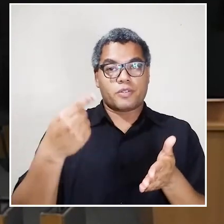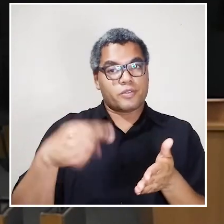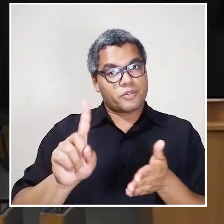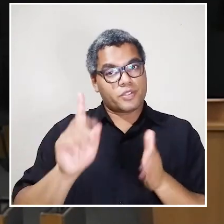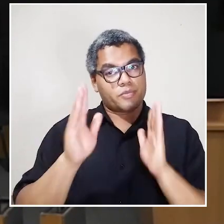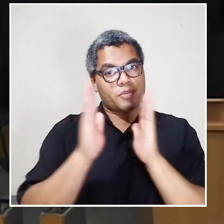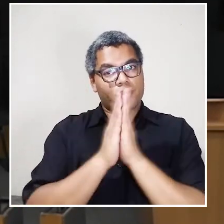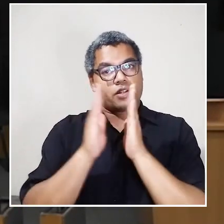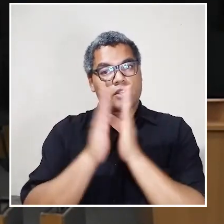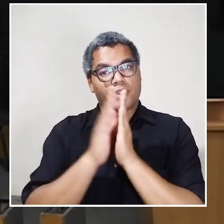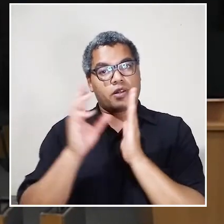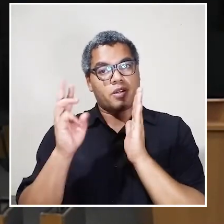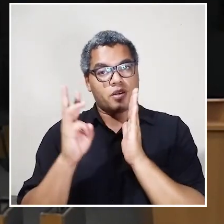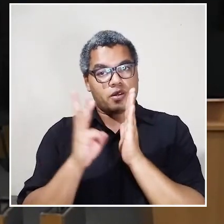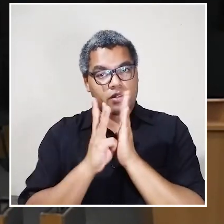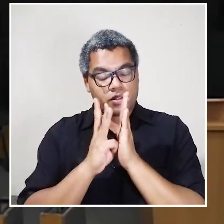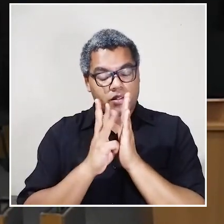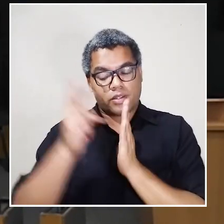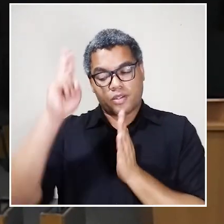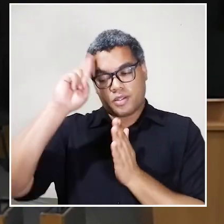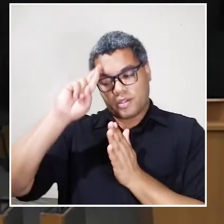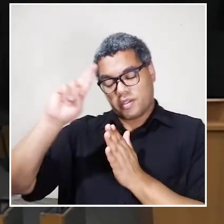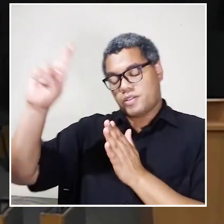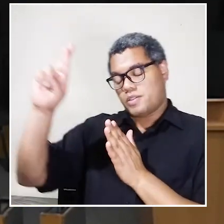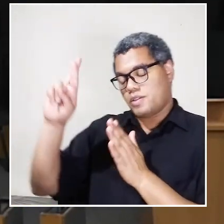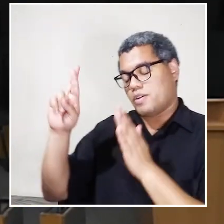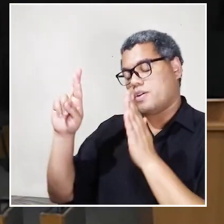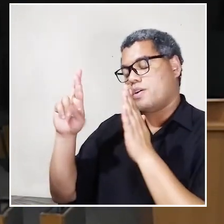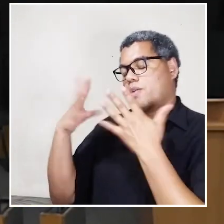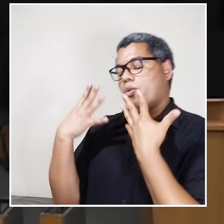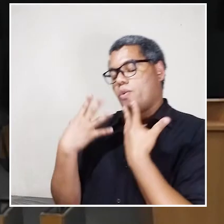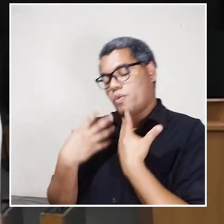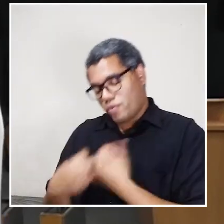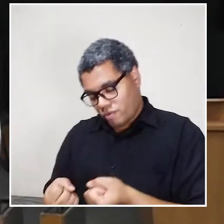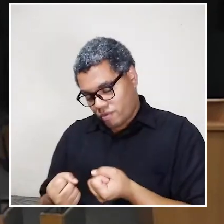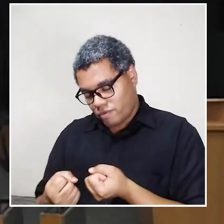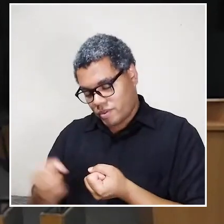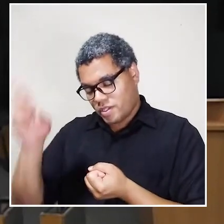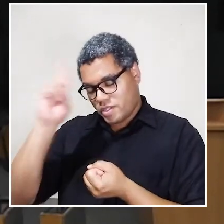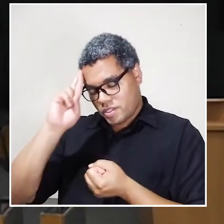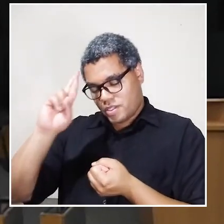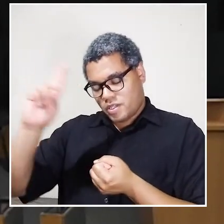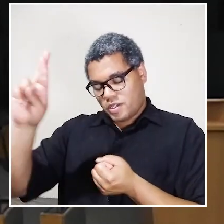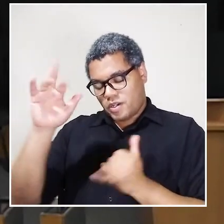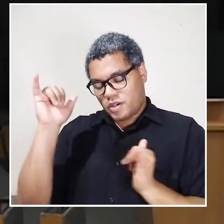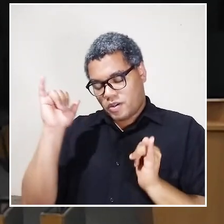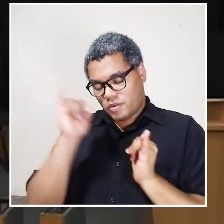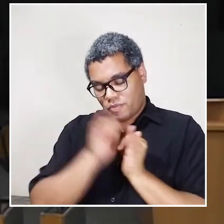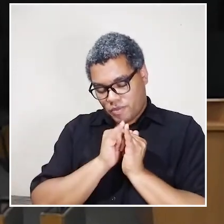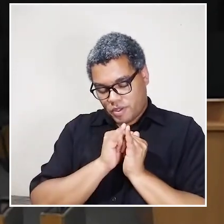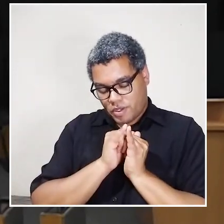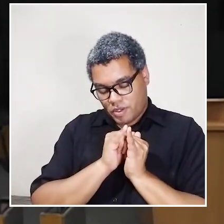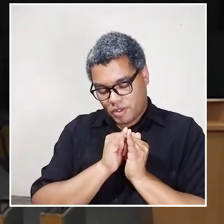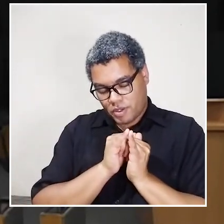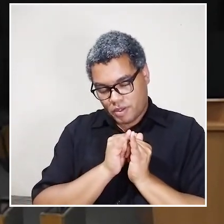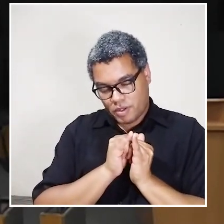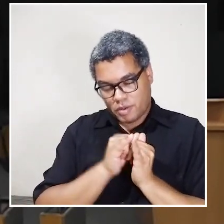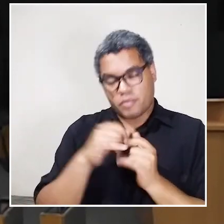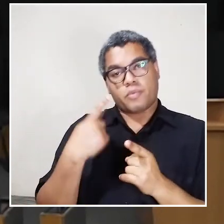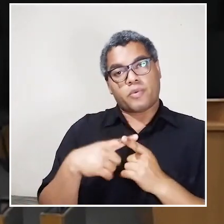diz, ó Senhor, ouve, ó Senhor, perdoa, era uma oração de